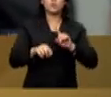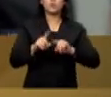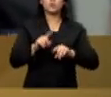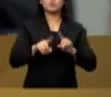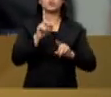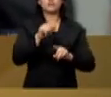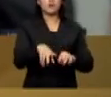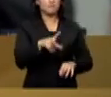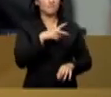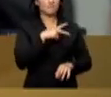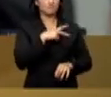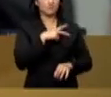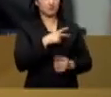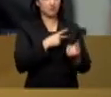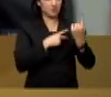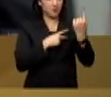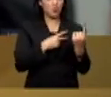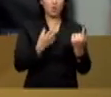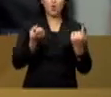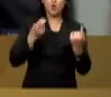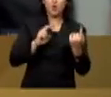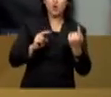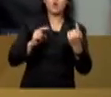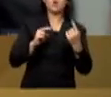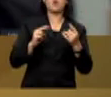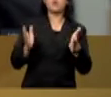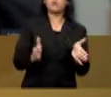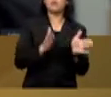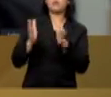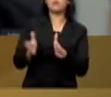personalizado ou padronizado. Eu